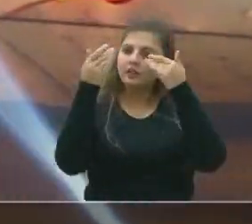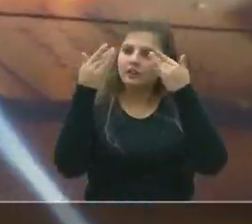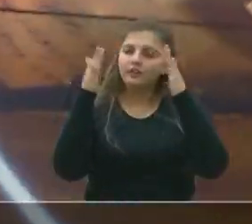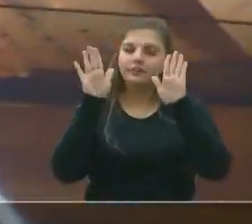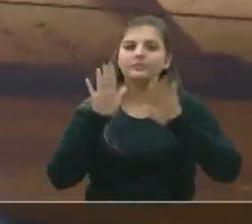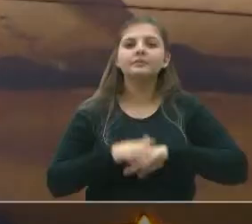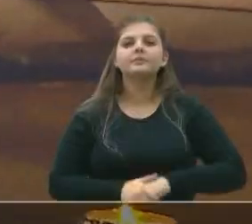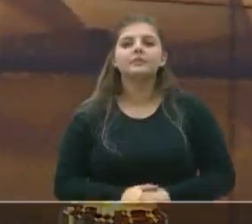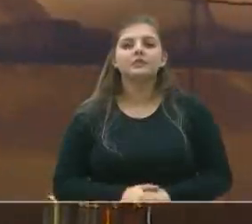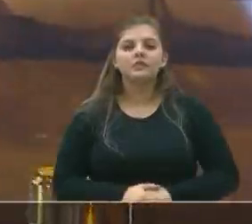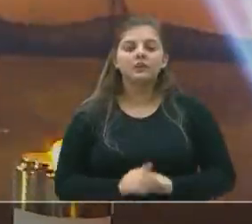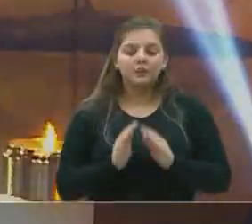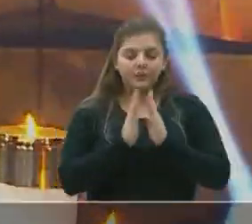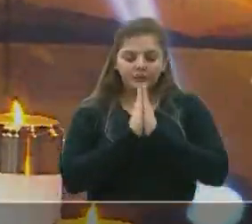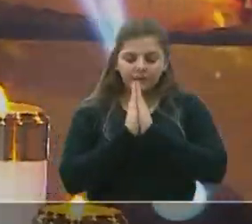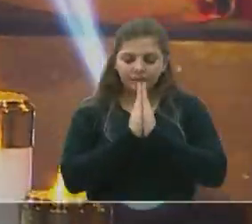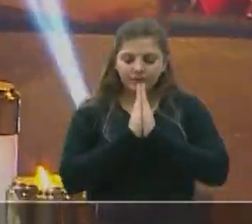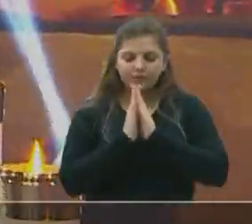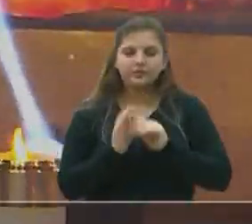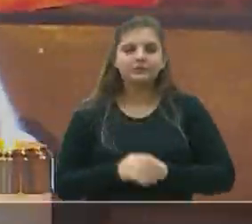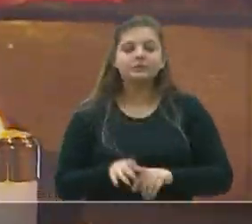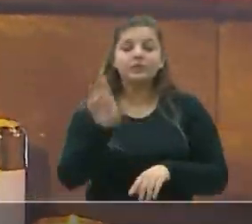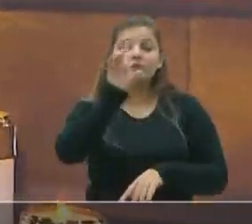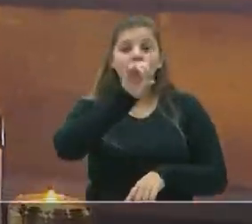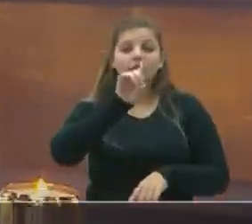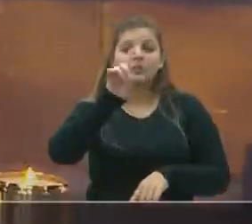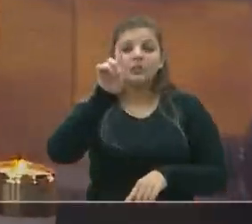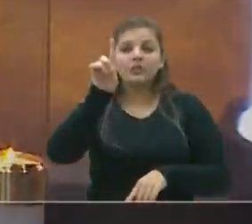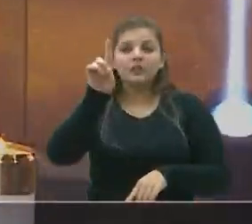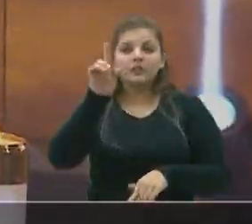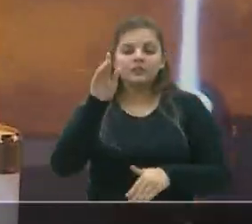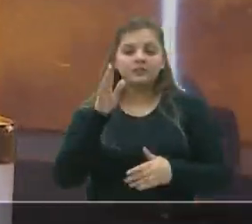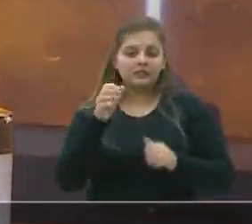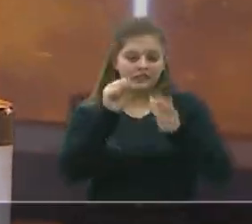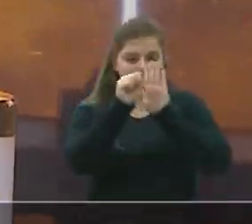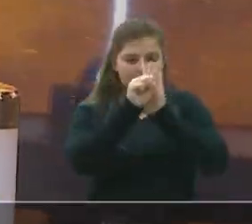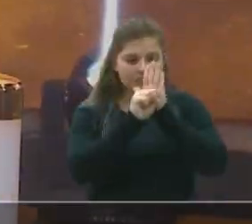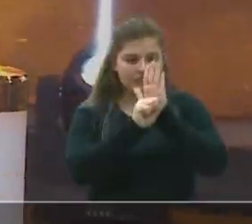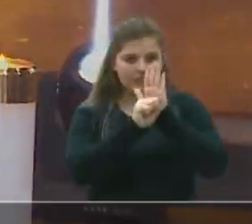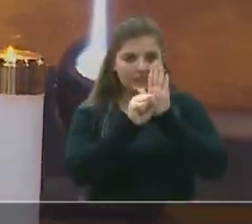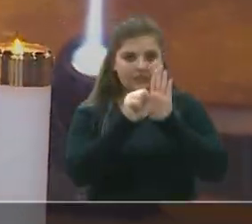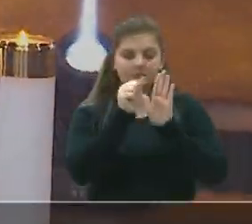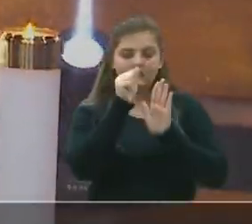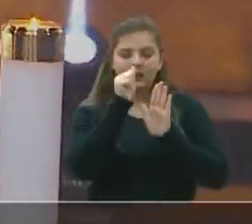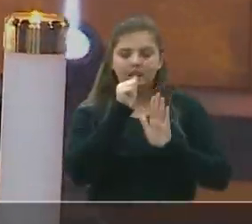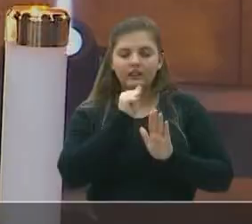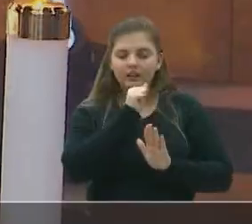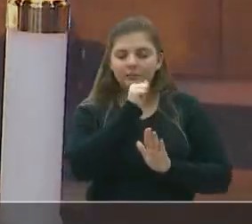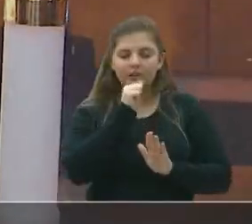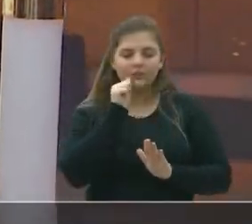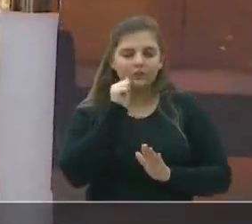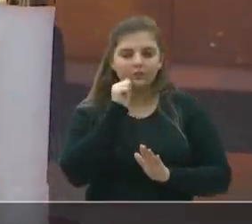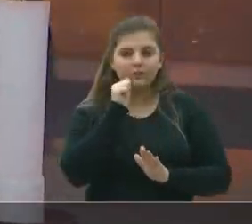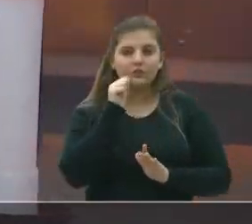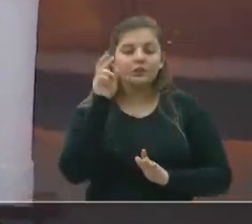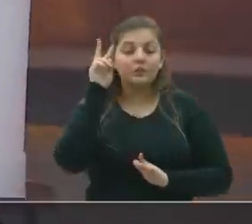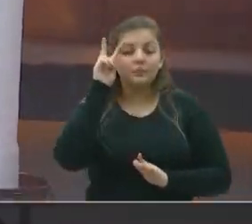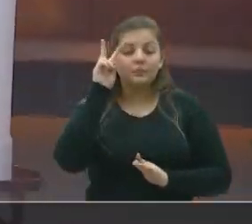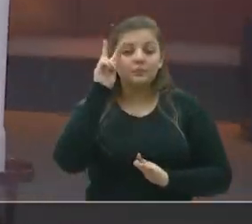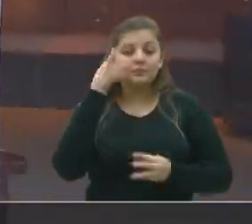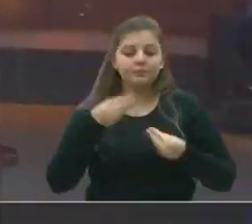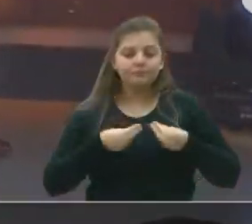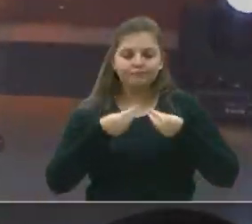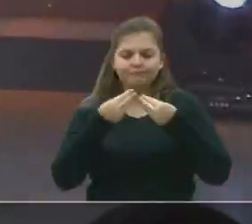aleluia. Oremos, ó Deus, que neste admirável sacramento nos deixasse o memorial de